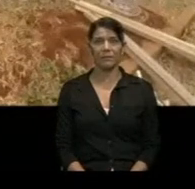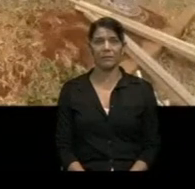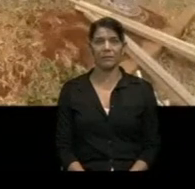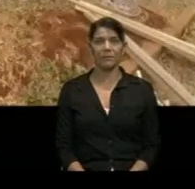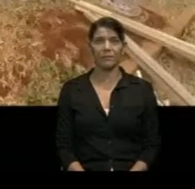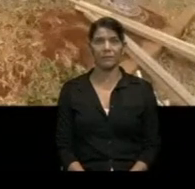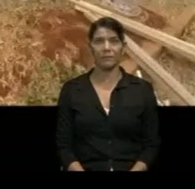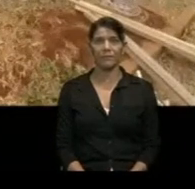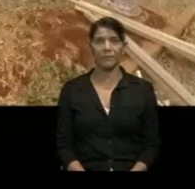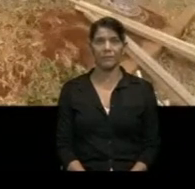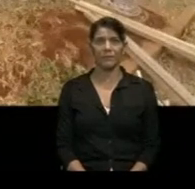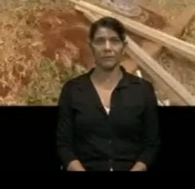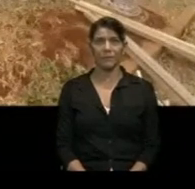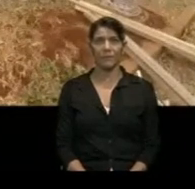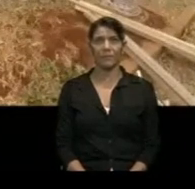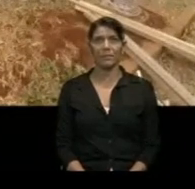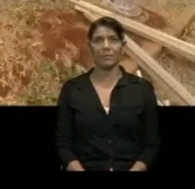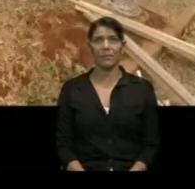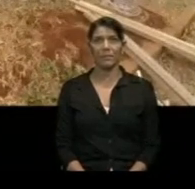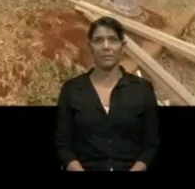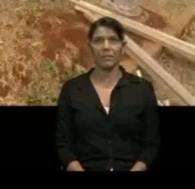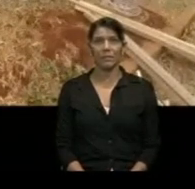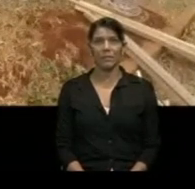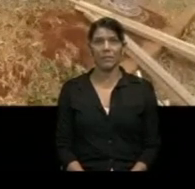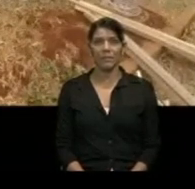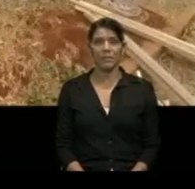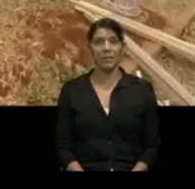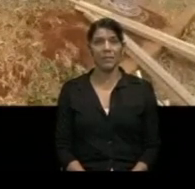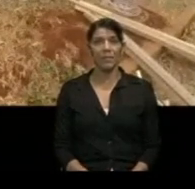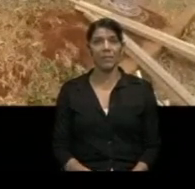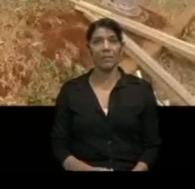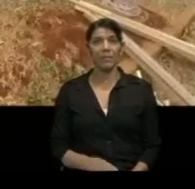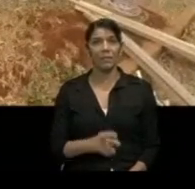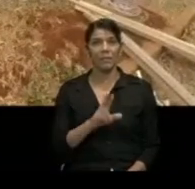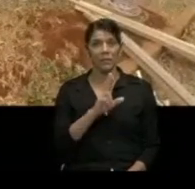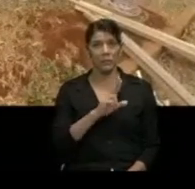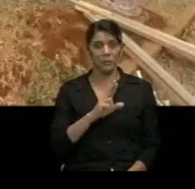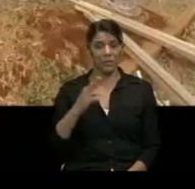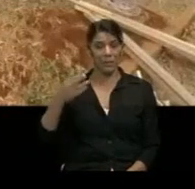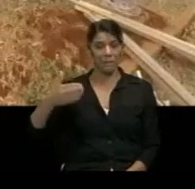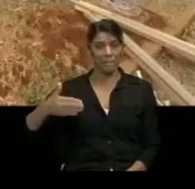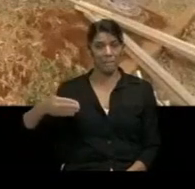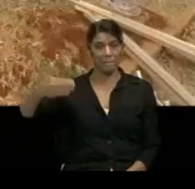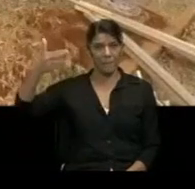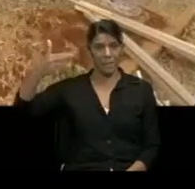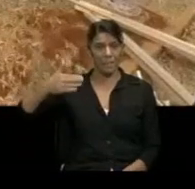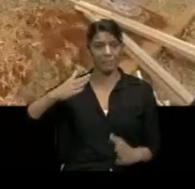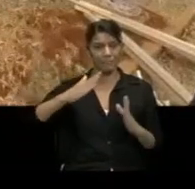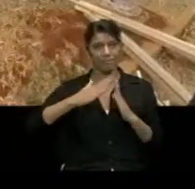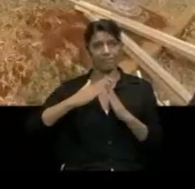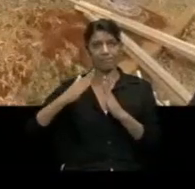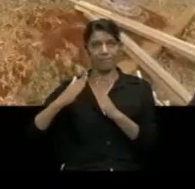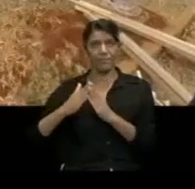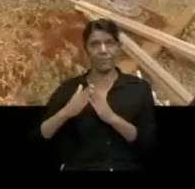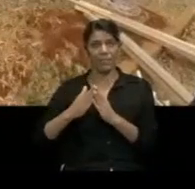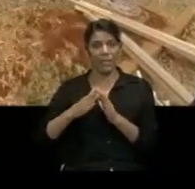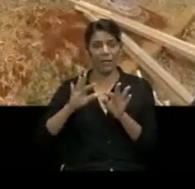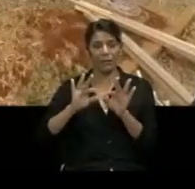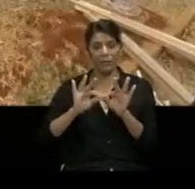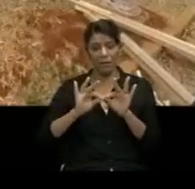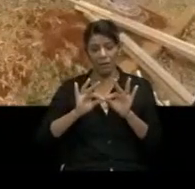Então, bacana. Ó, a gente está ali, então, você utiliza uma parede vizinha, puxa uma